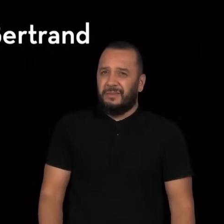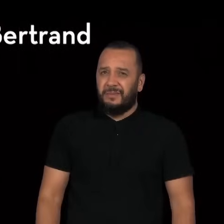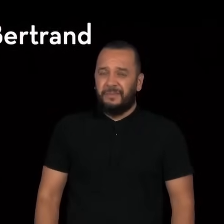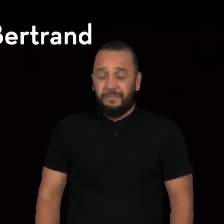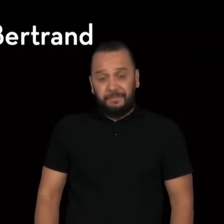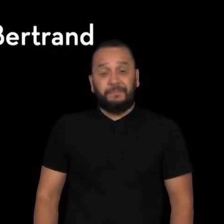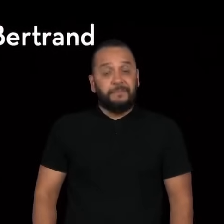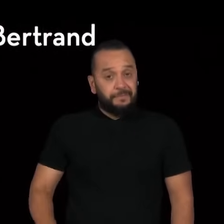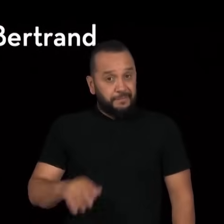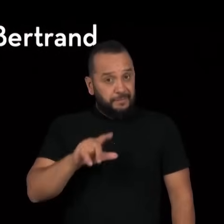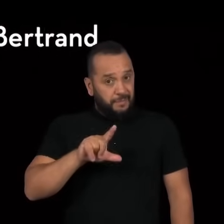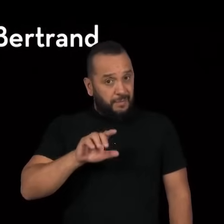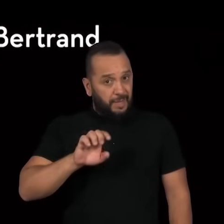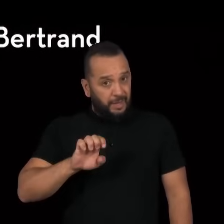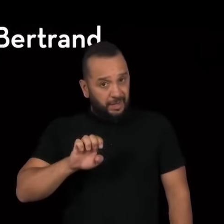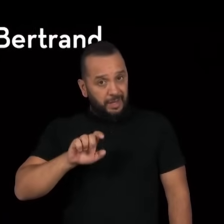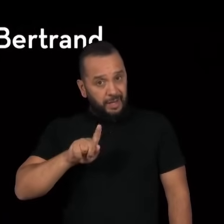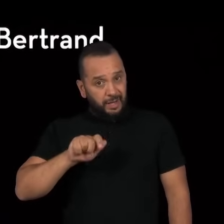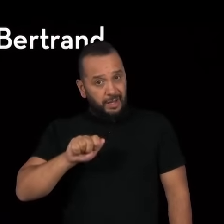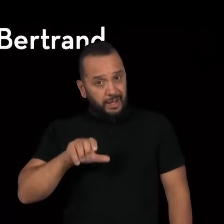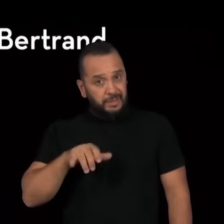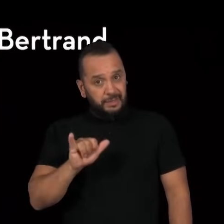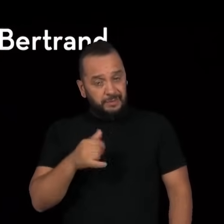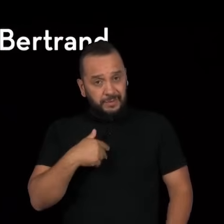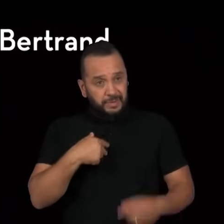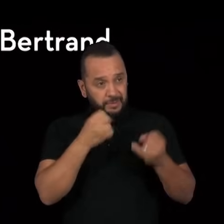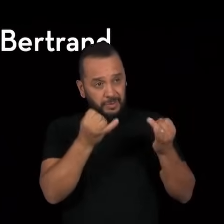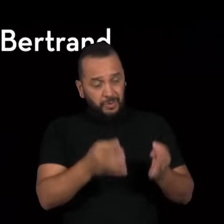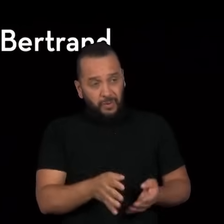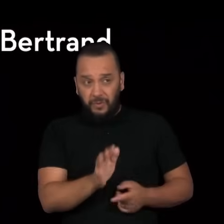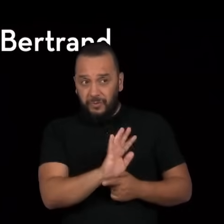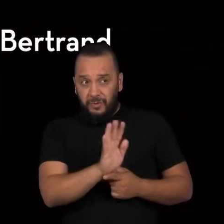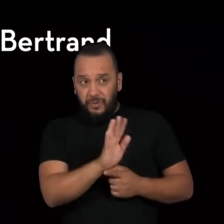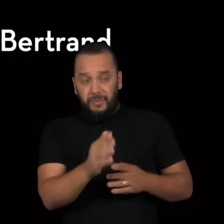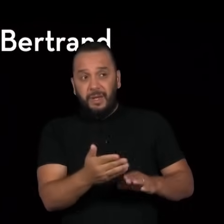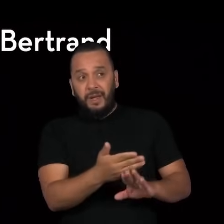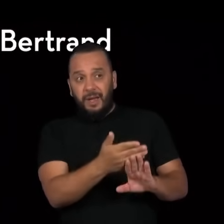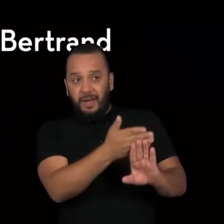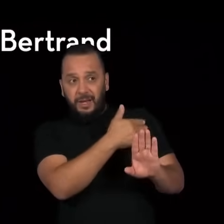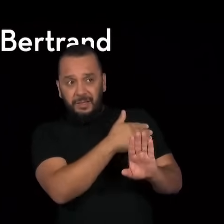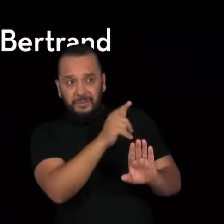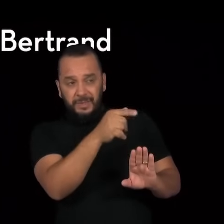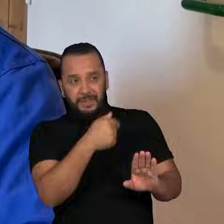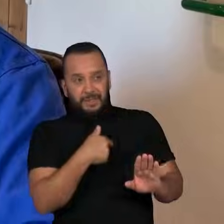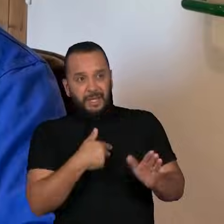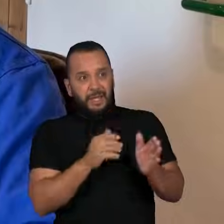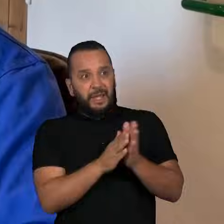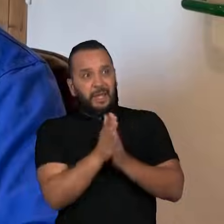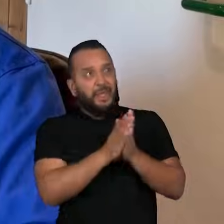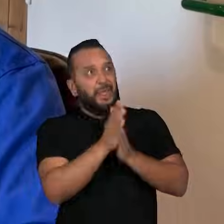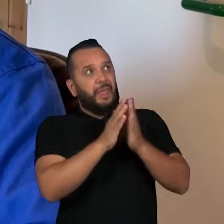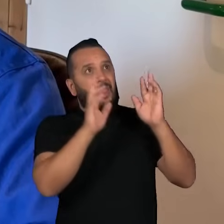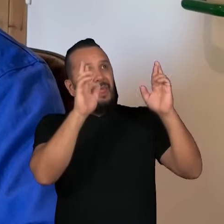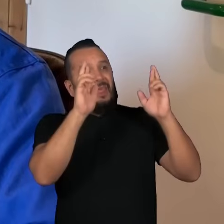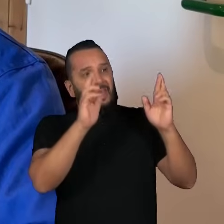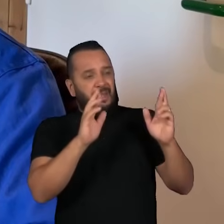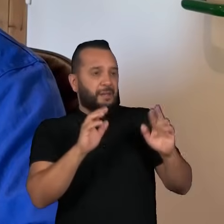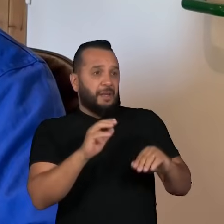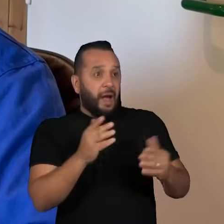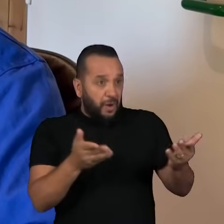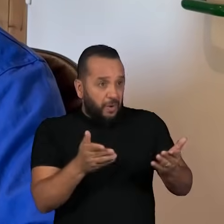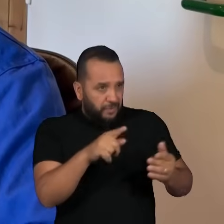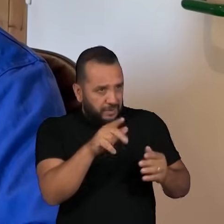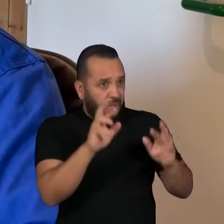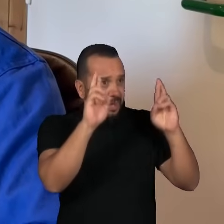Em Legacy, você diz que em seu filme anterior você dizia que não tinha tempo para ser pessimista. Agora você está